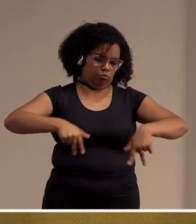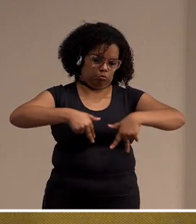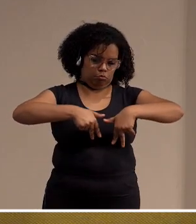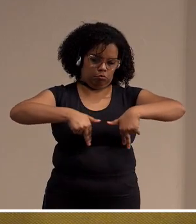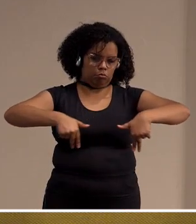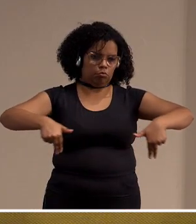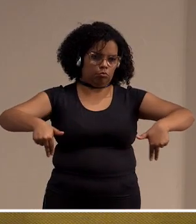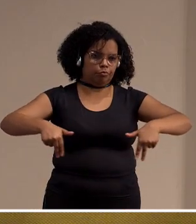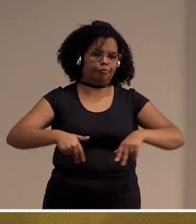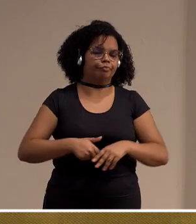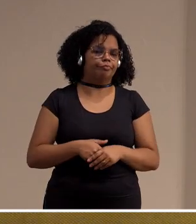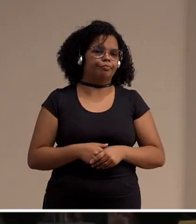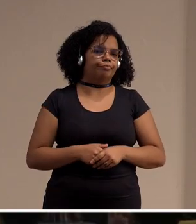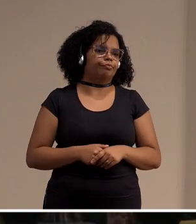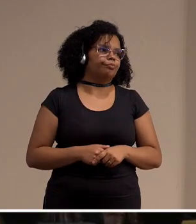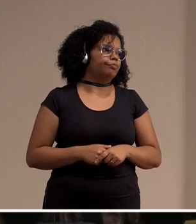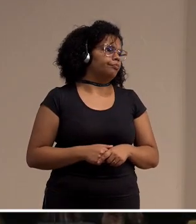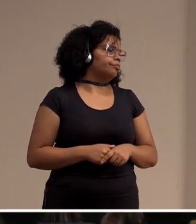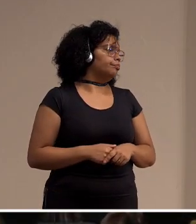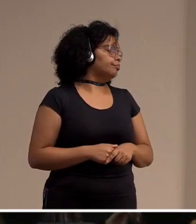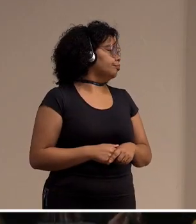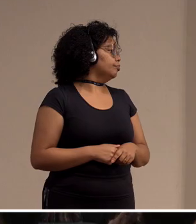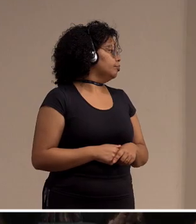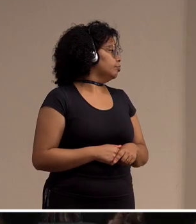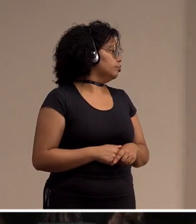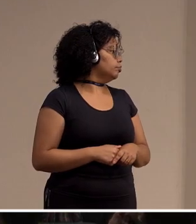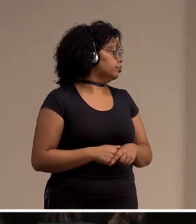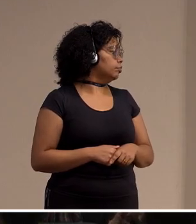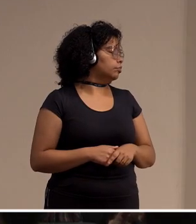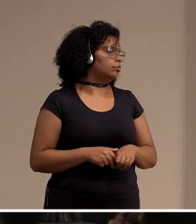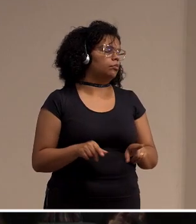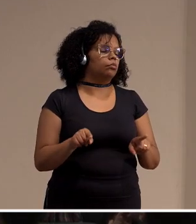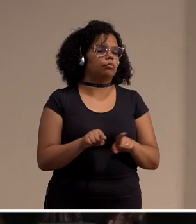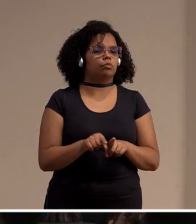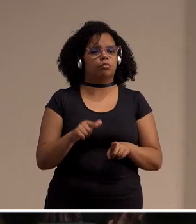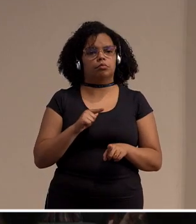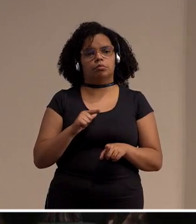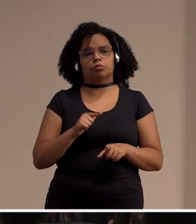Só lembrando, saiu recentemente numa edição brasileira